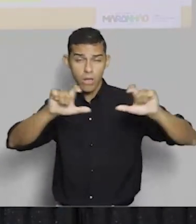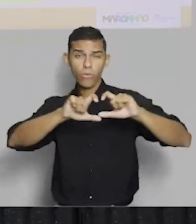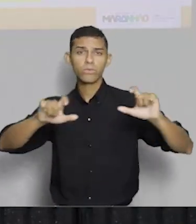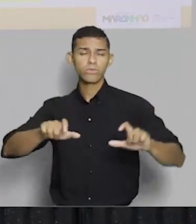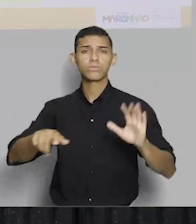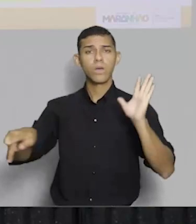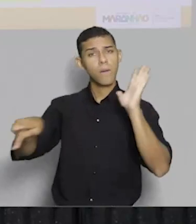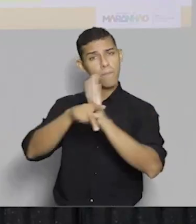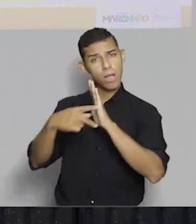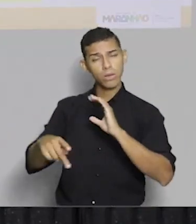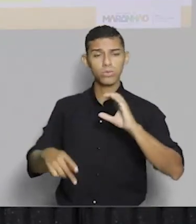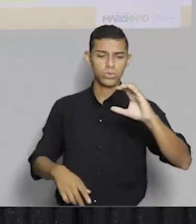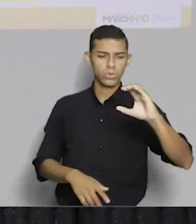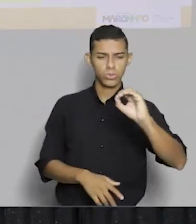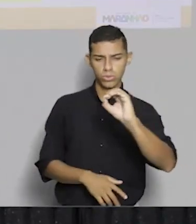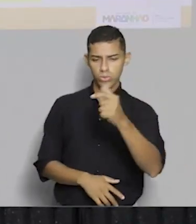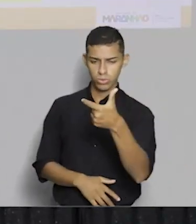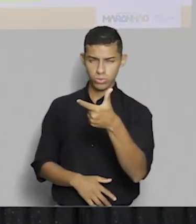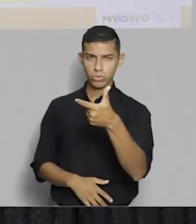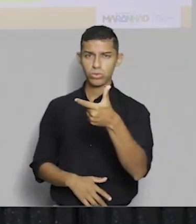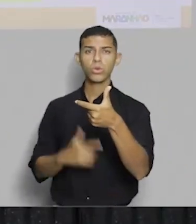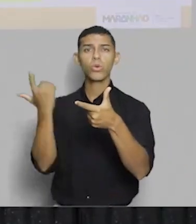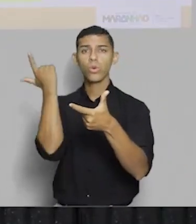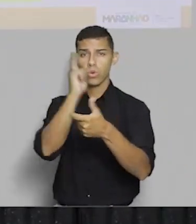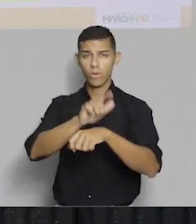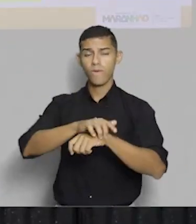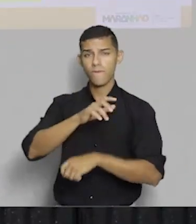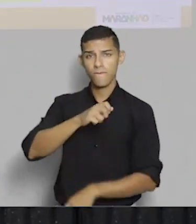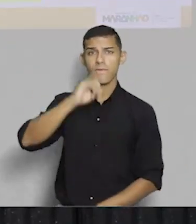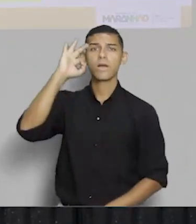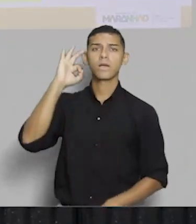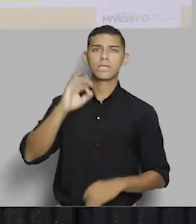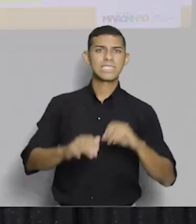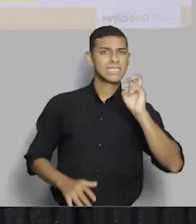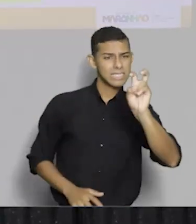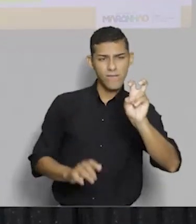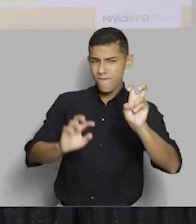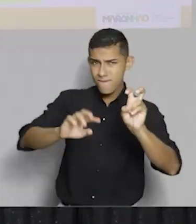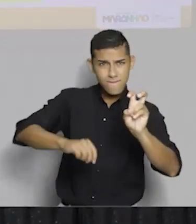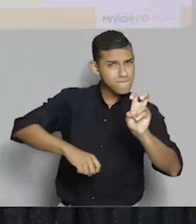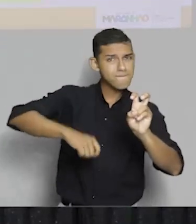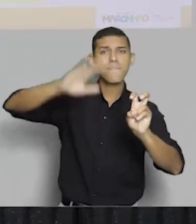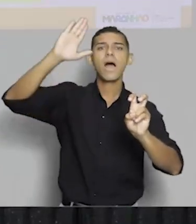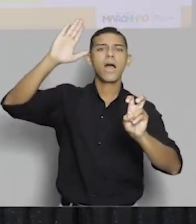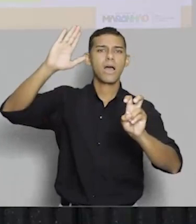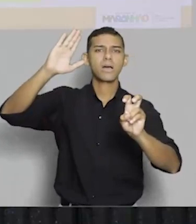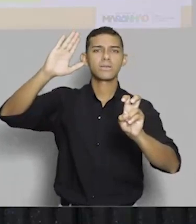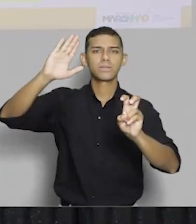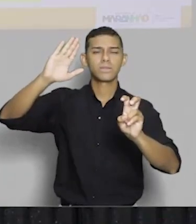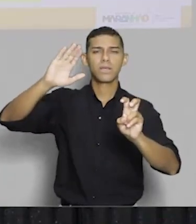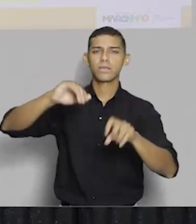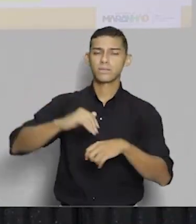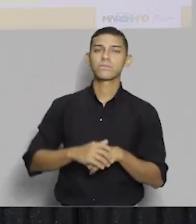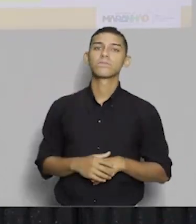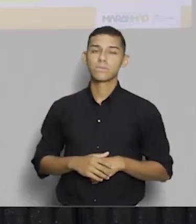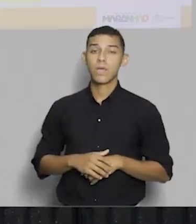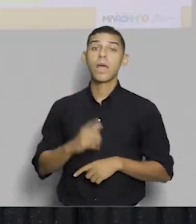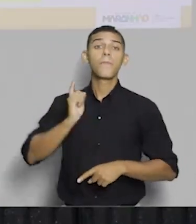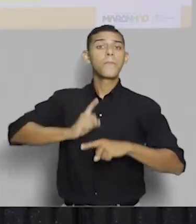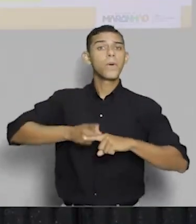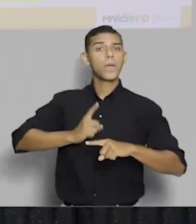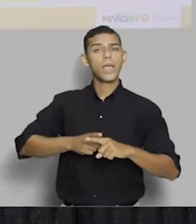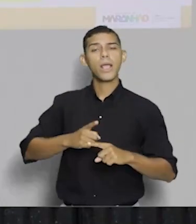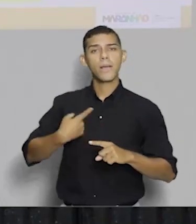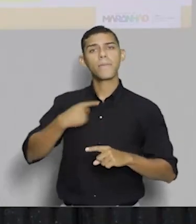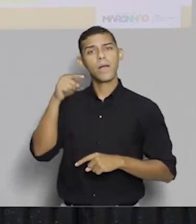para o CO2 a velocidade vai ser cinco vezes maior 5 vezes maior por quê Porque o